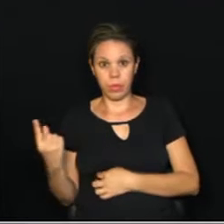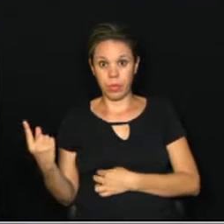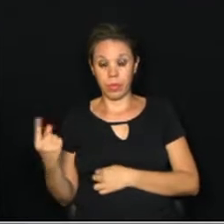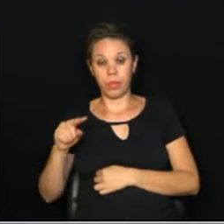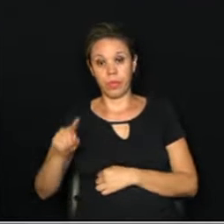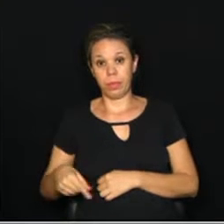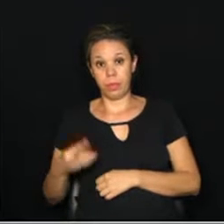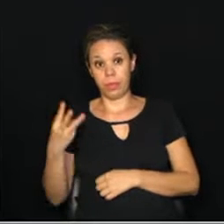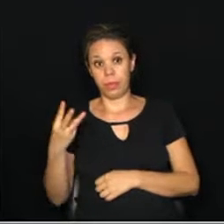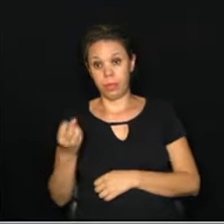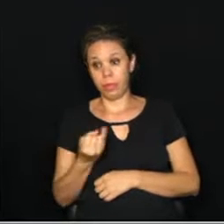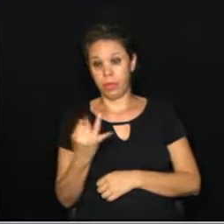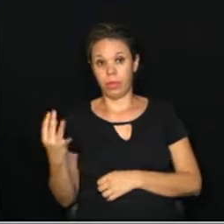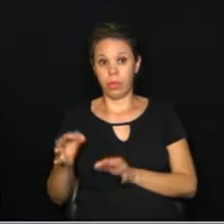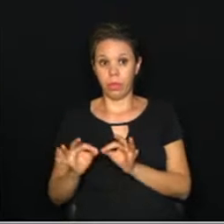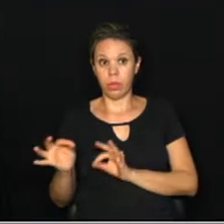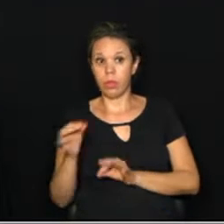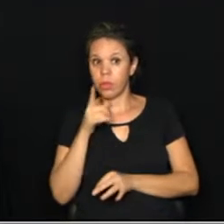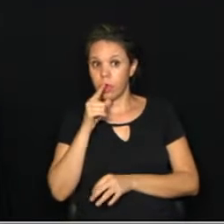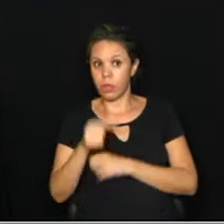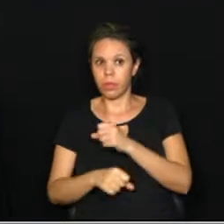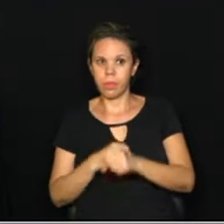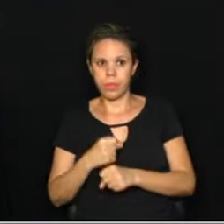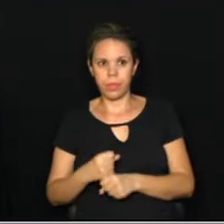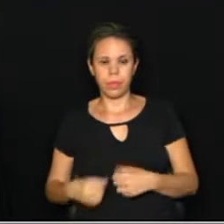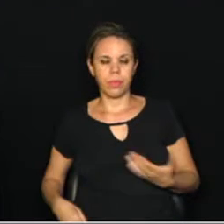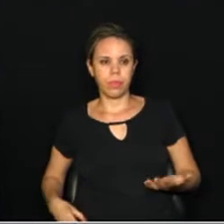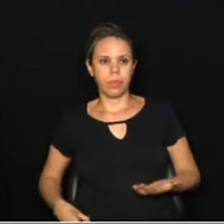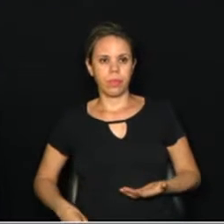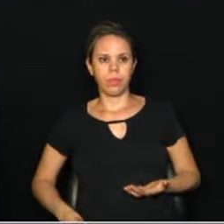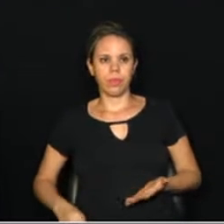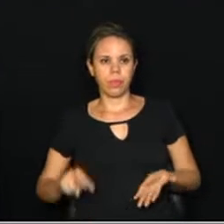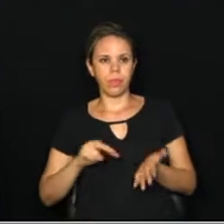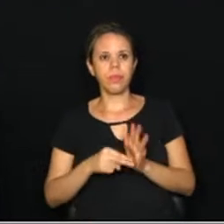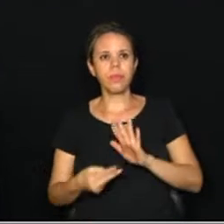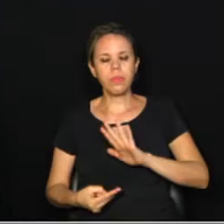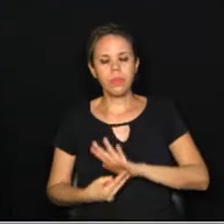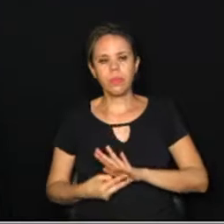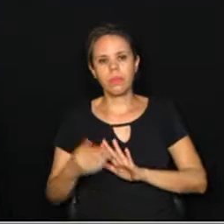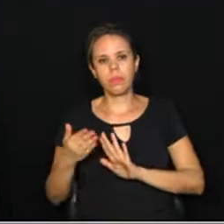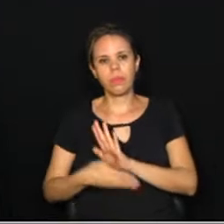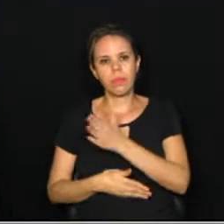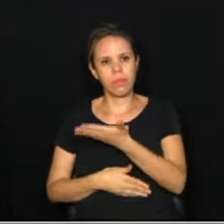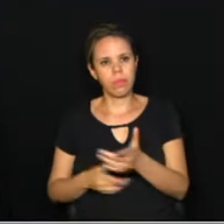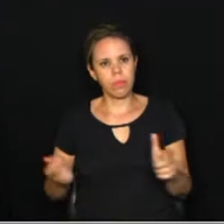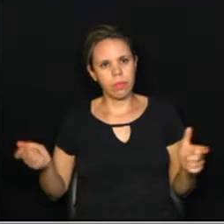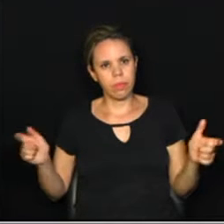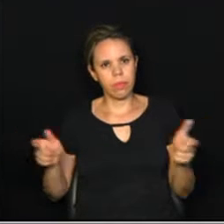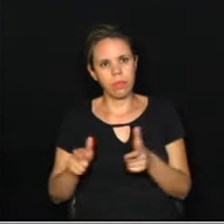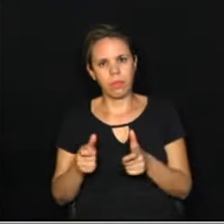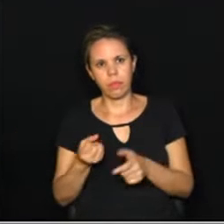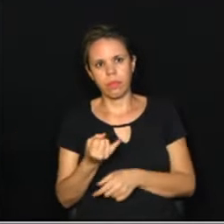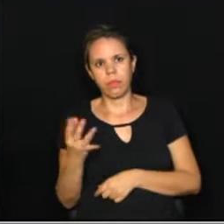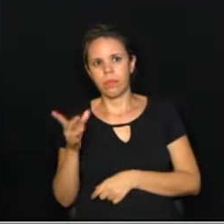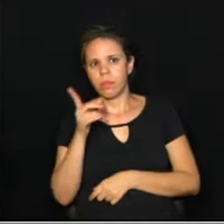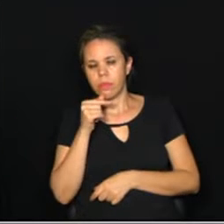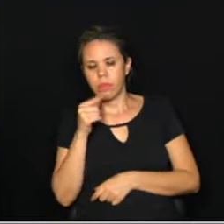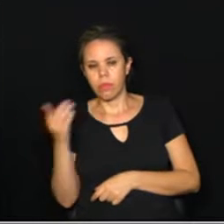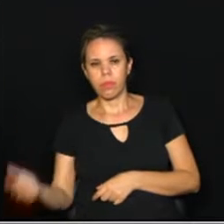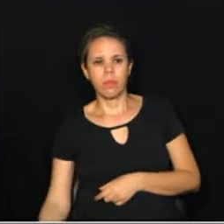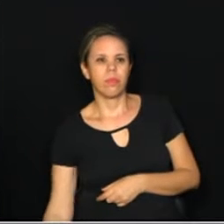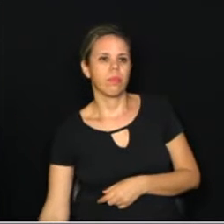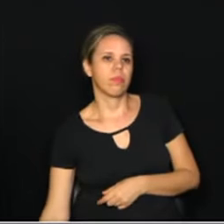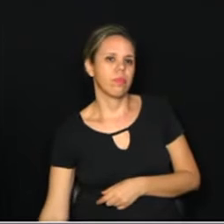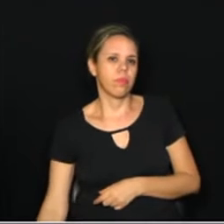961,3 metros cúbicos habitante ano. E o que se justifica essa redução da disponibilidade hídrica é aquele